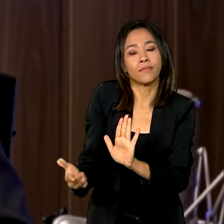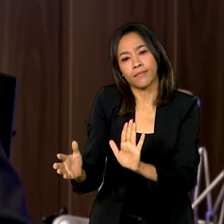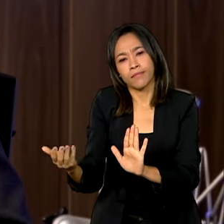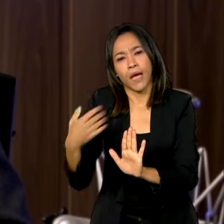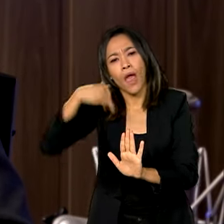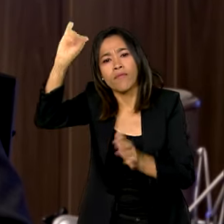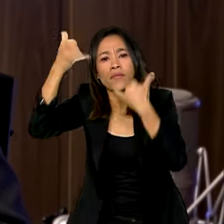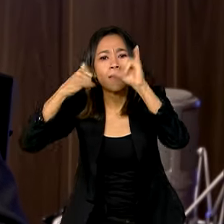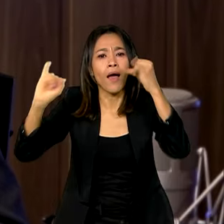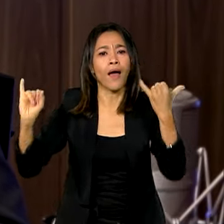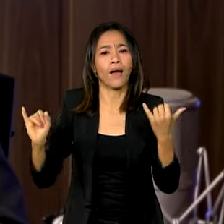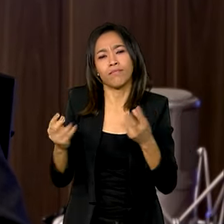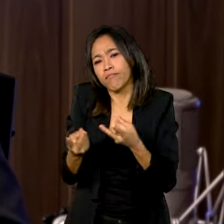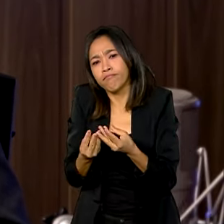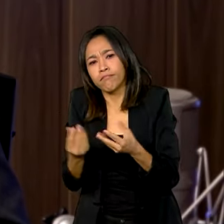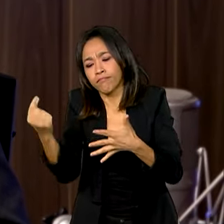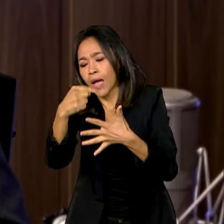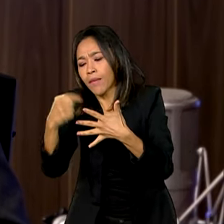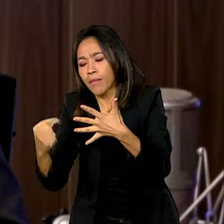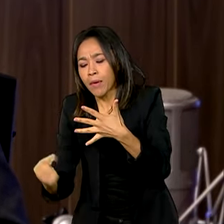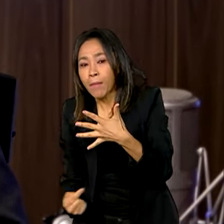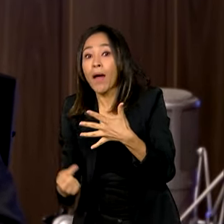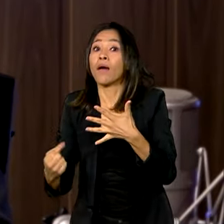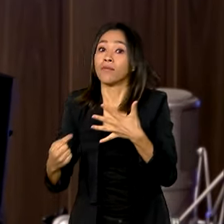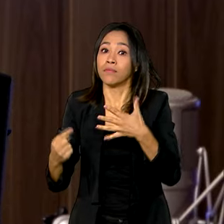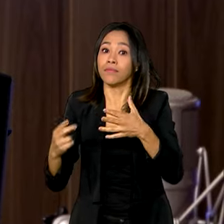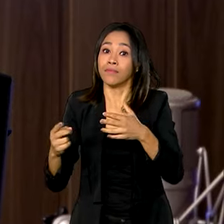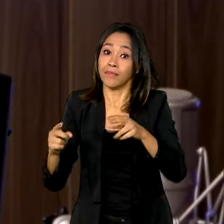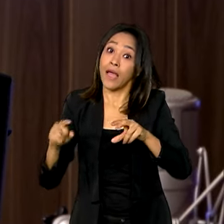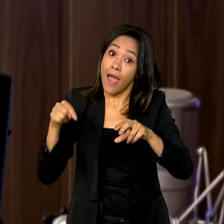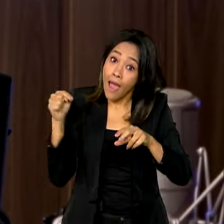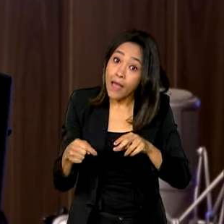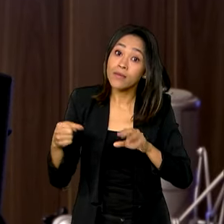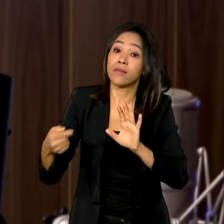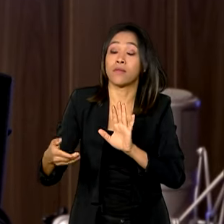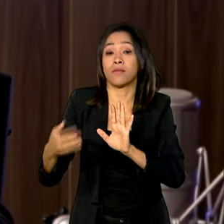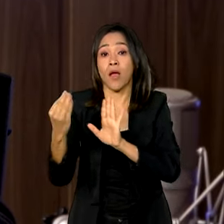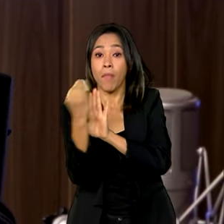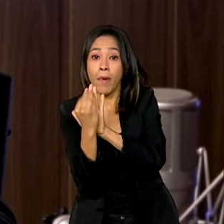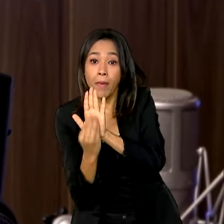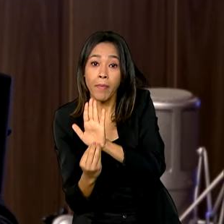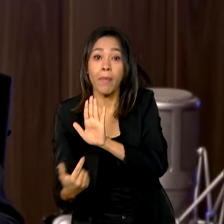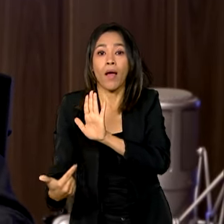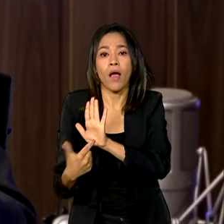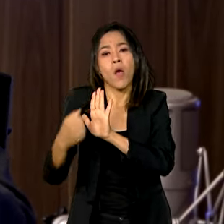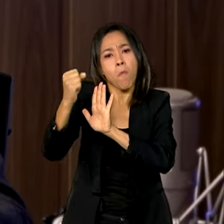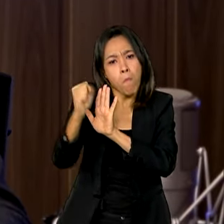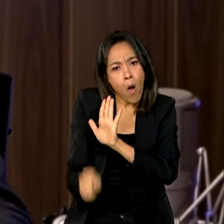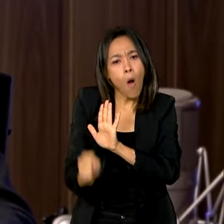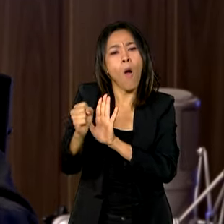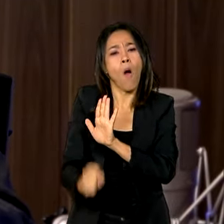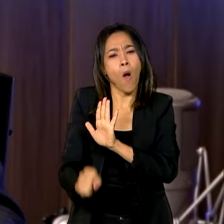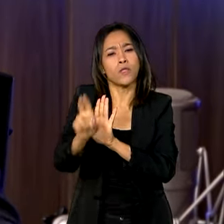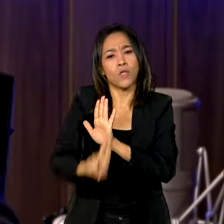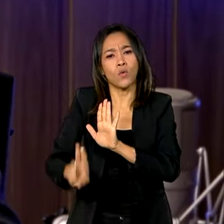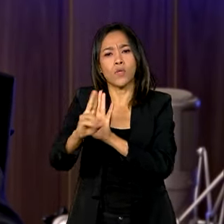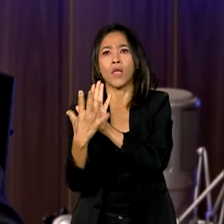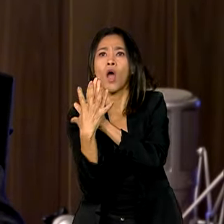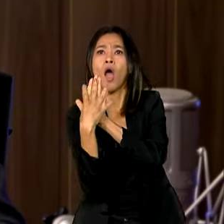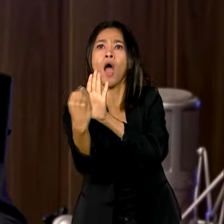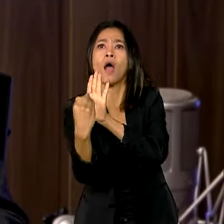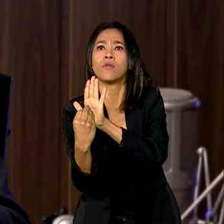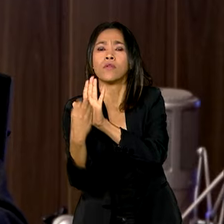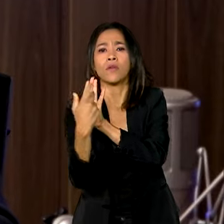mitigação essas medidas elas podem por cooperação ser reaplicada em outros